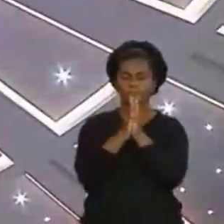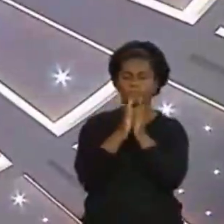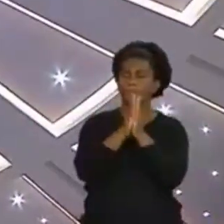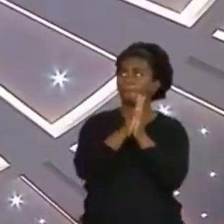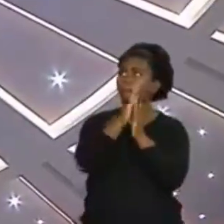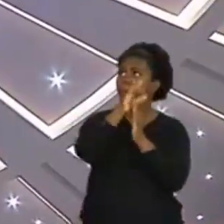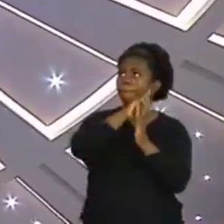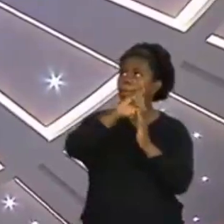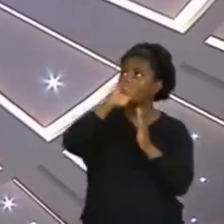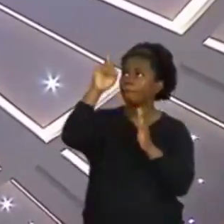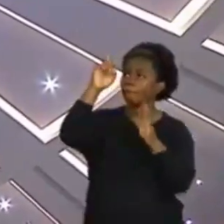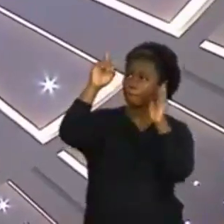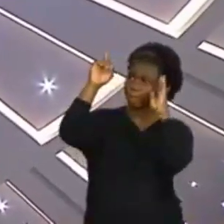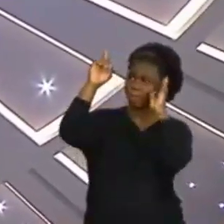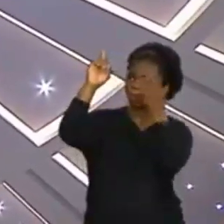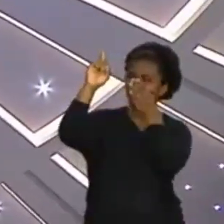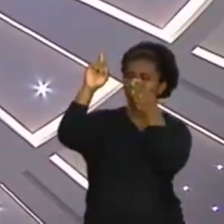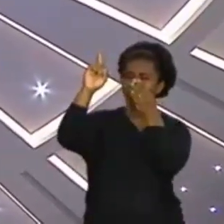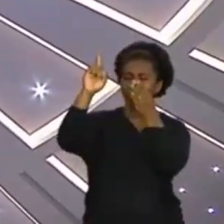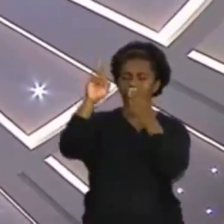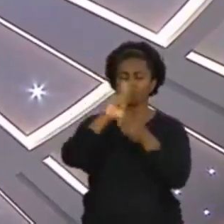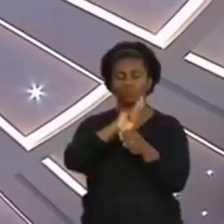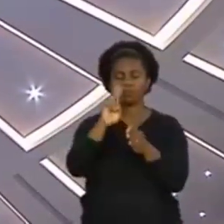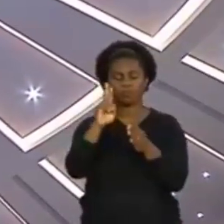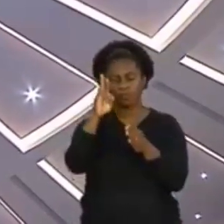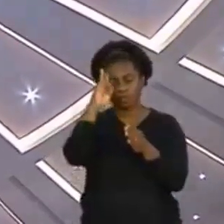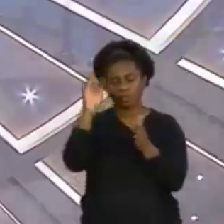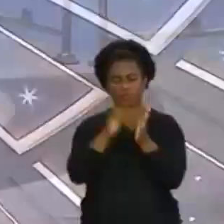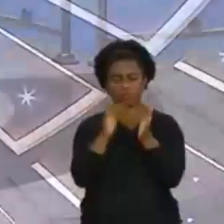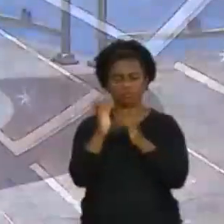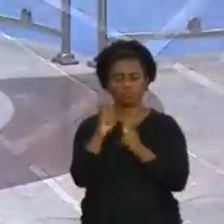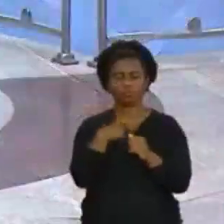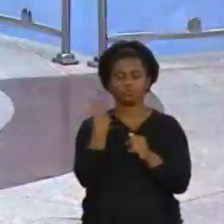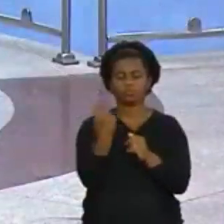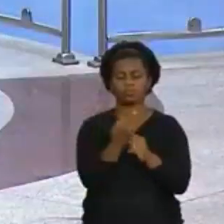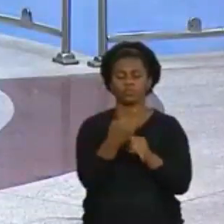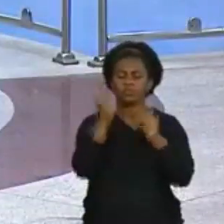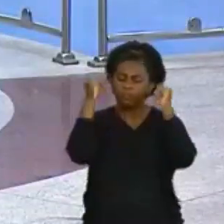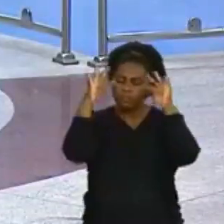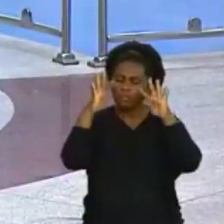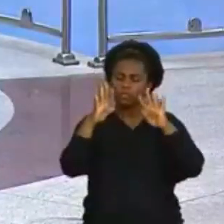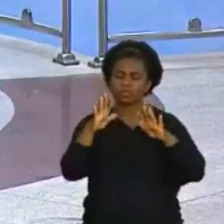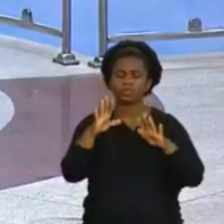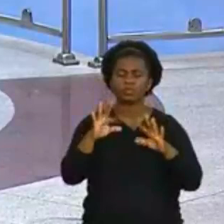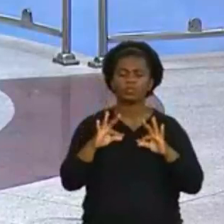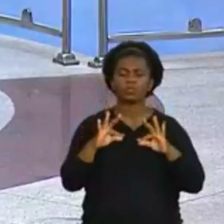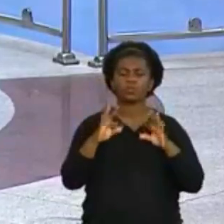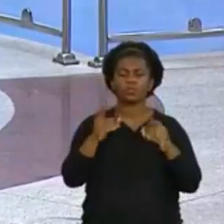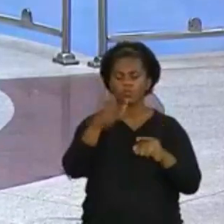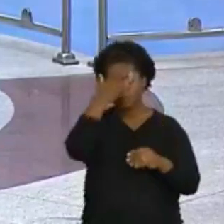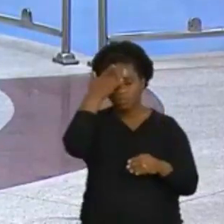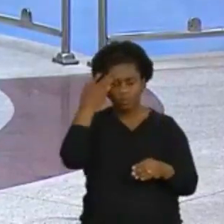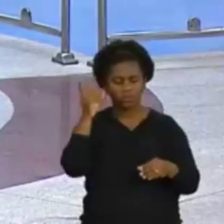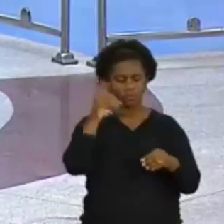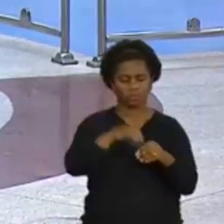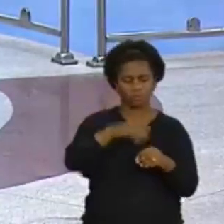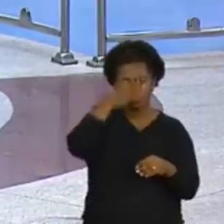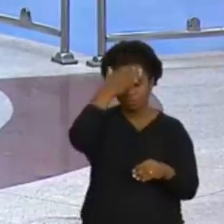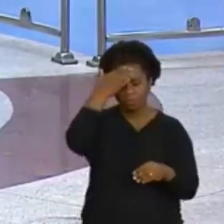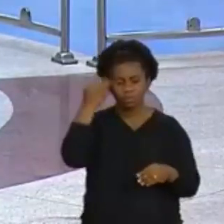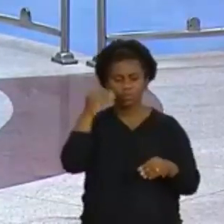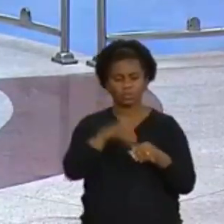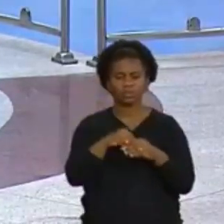Jesus, meu Deus, nós abençoamos todos os dizimistas, todos os ofertantes. Faça, meu